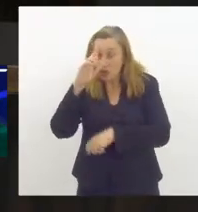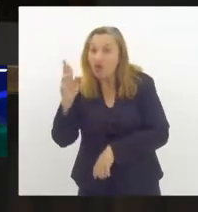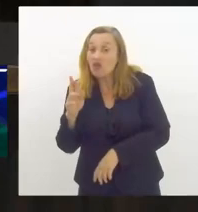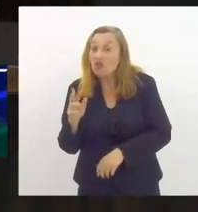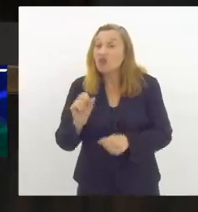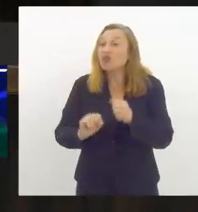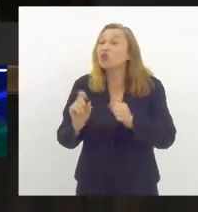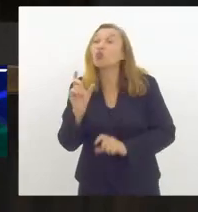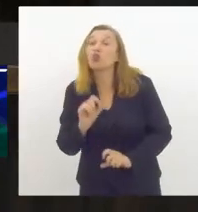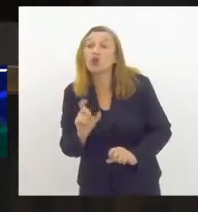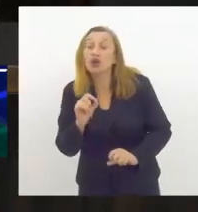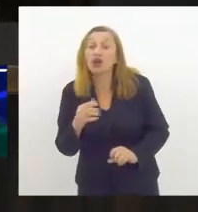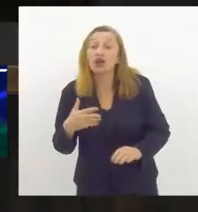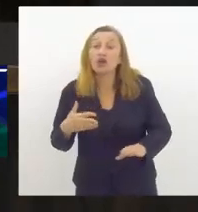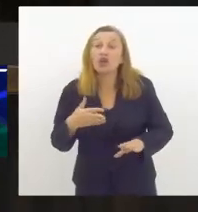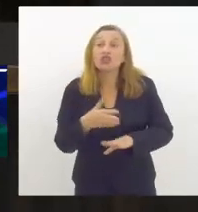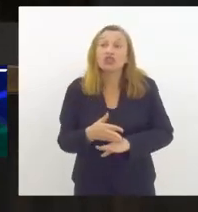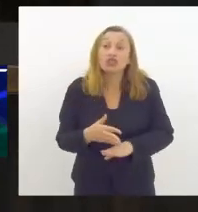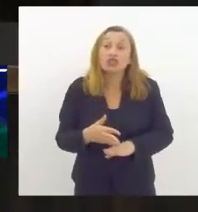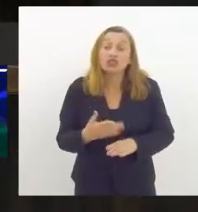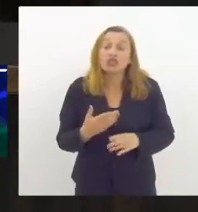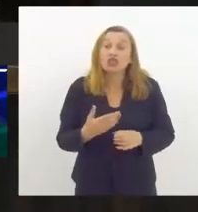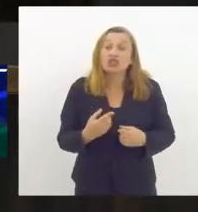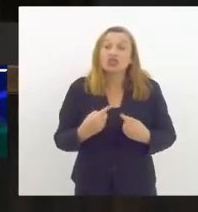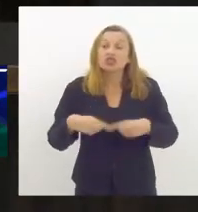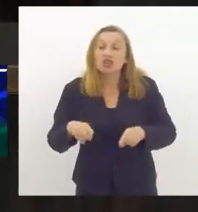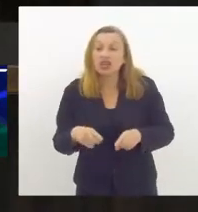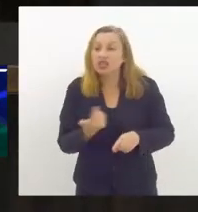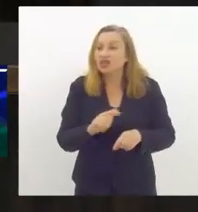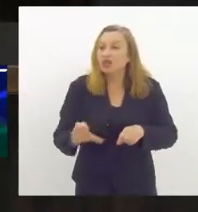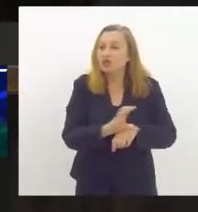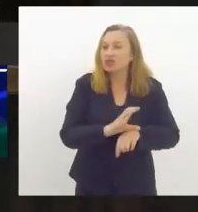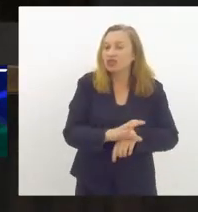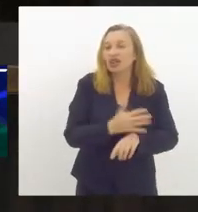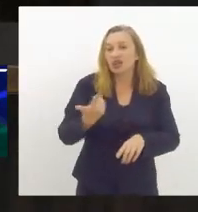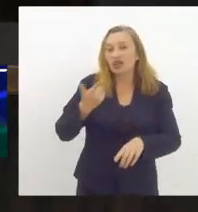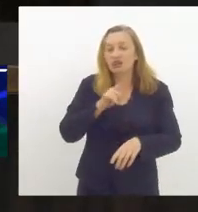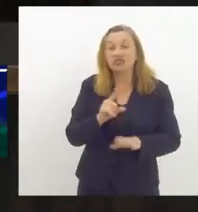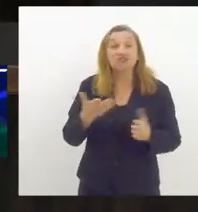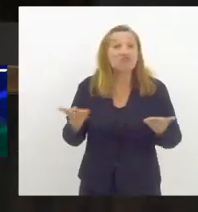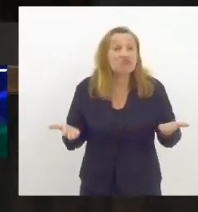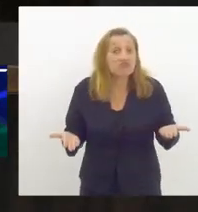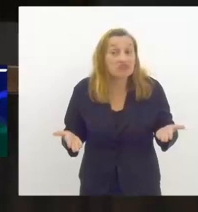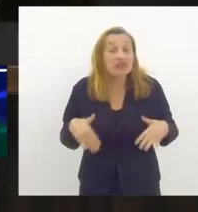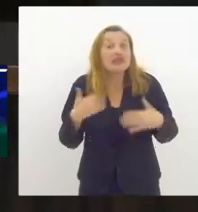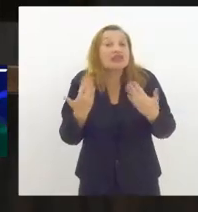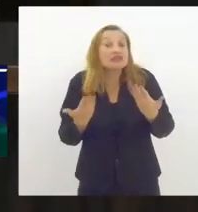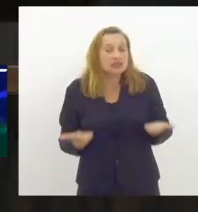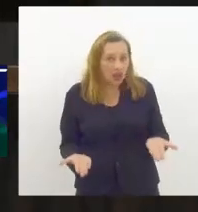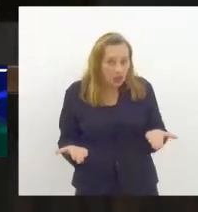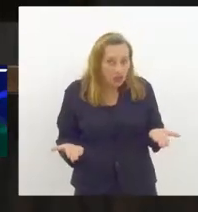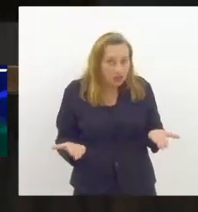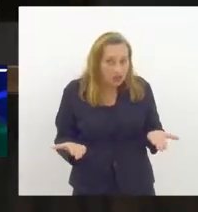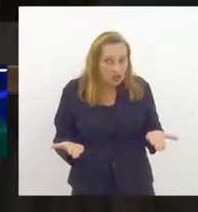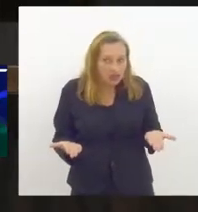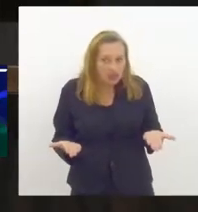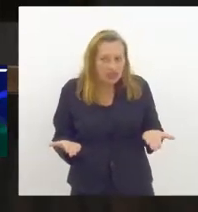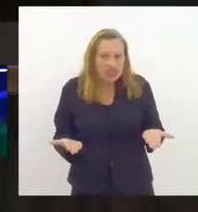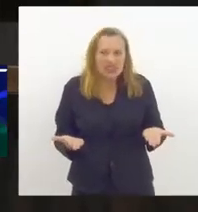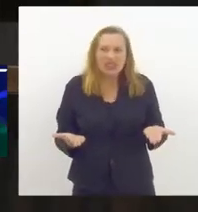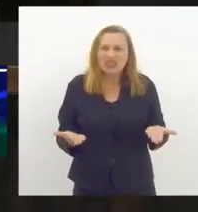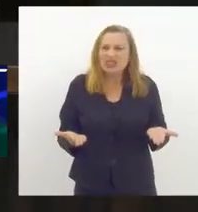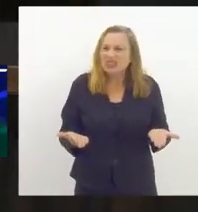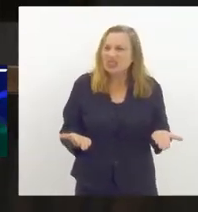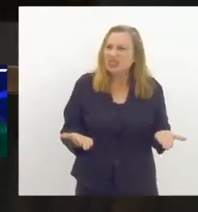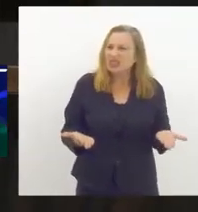que seu fez entrou com uma ação direta de inconstitucionalidade ganhou uma liminar então é esse o